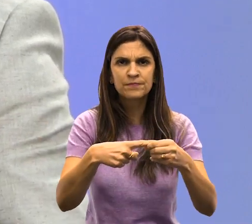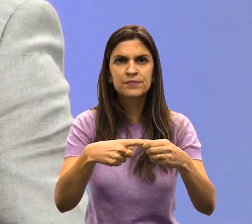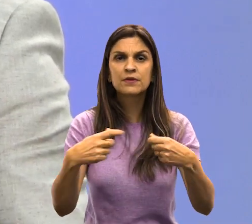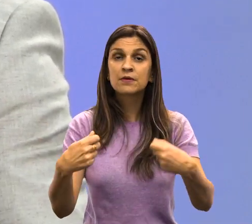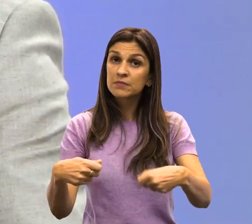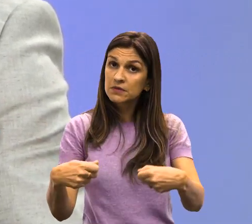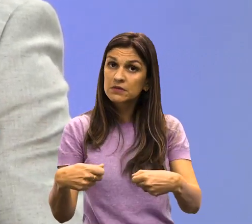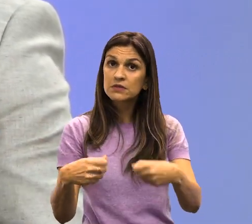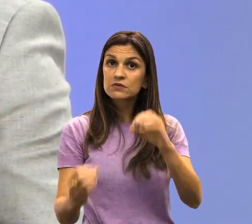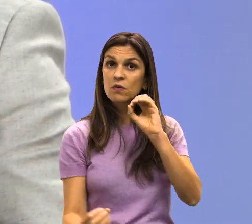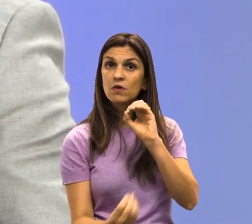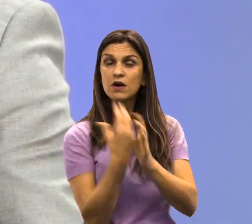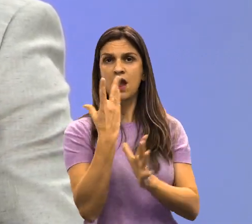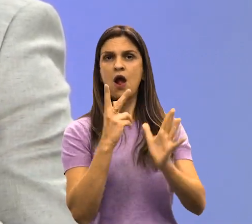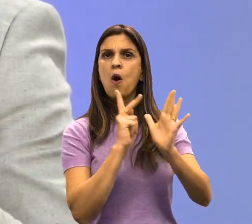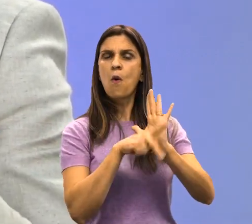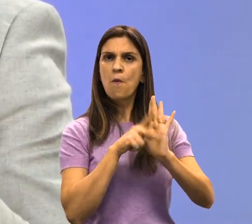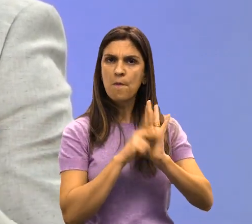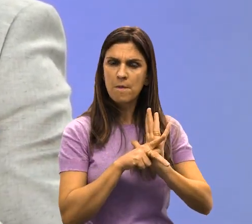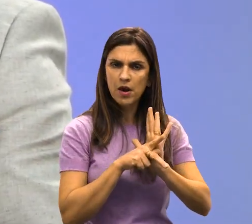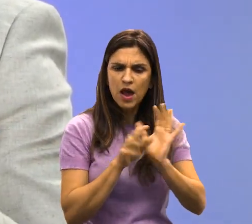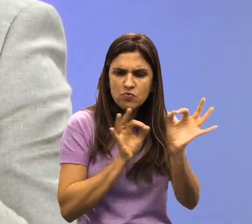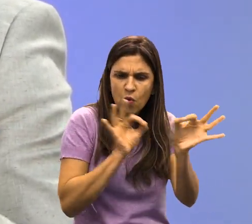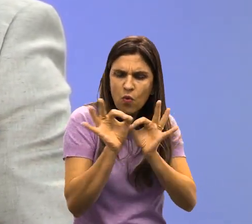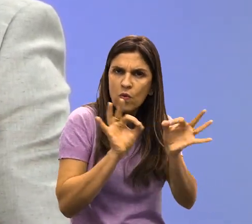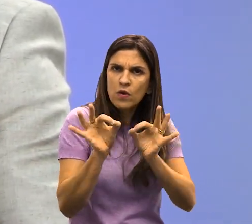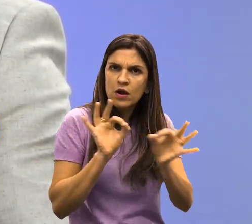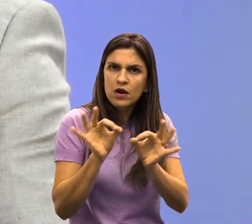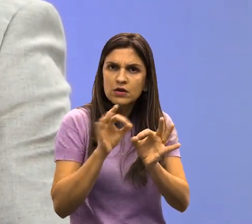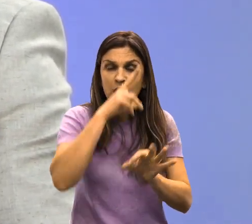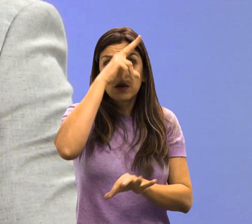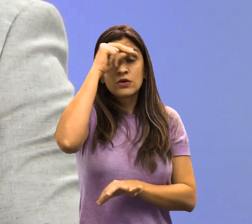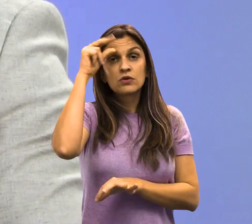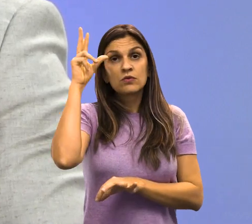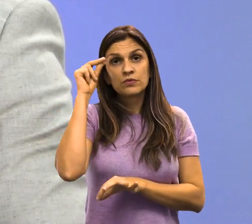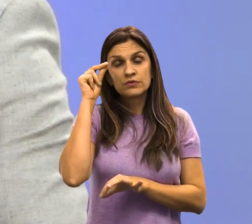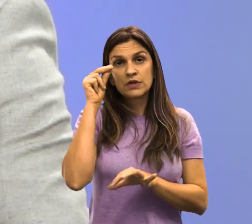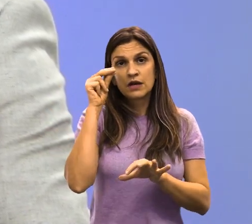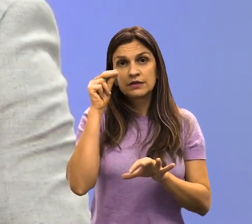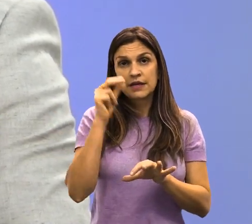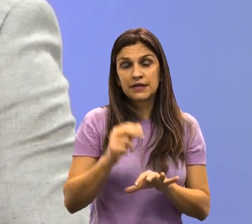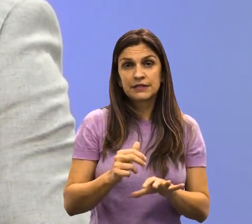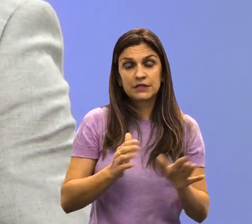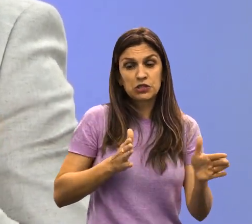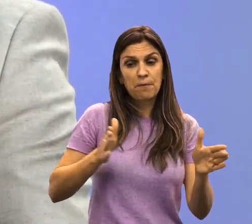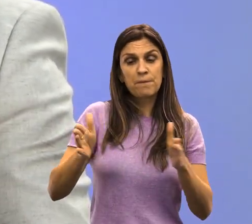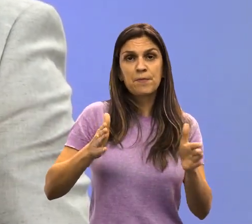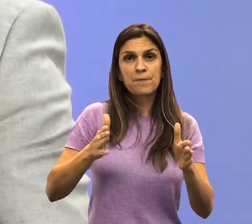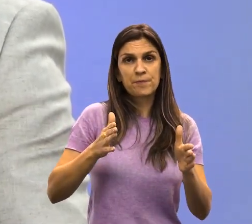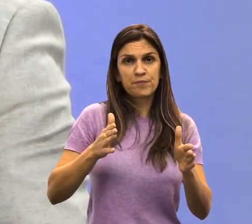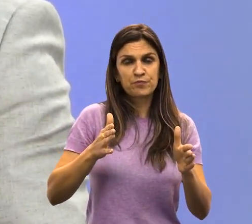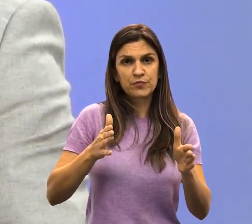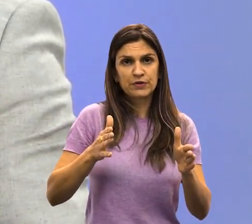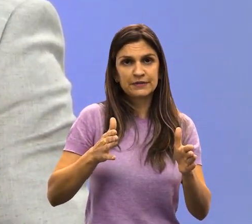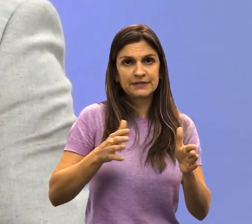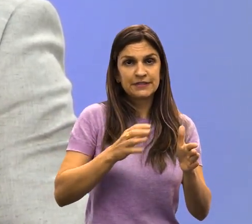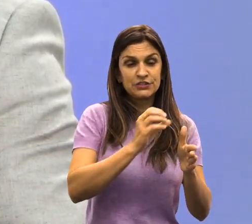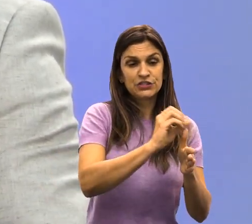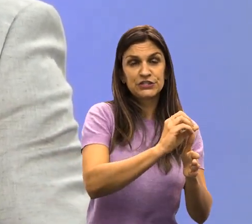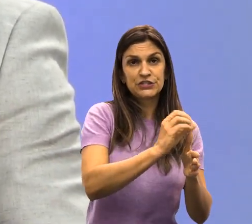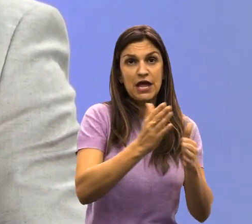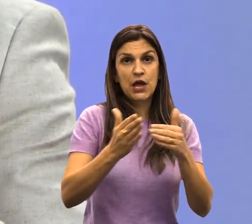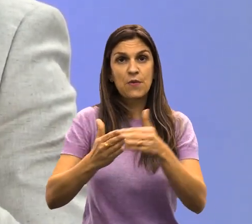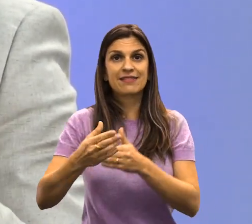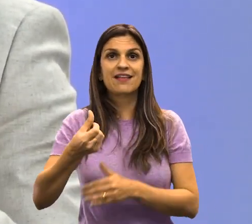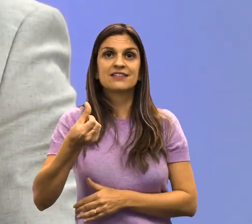devem criar um plano, elaborar um plano municipal da primeira infância. Pasmem, Mato Grosso